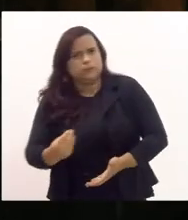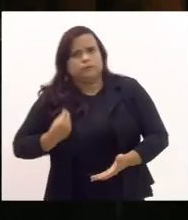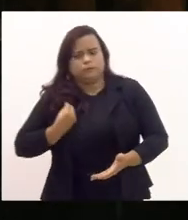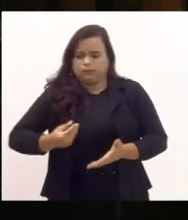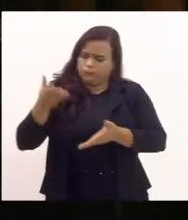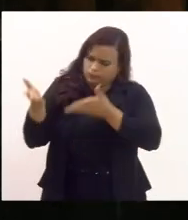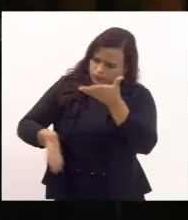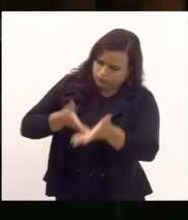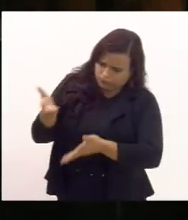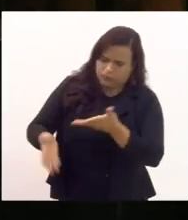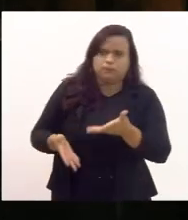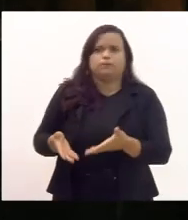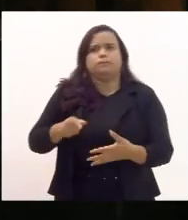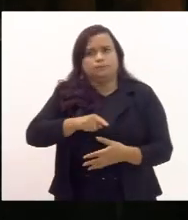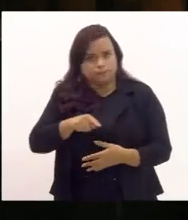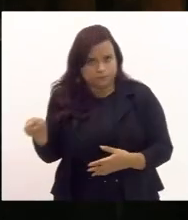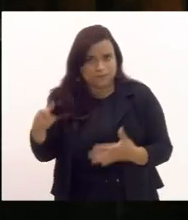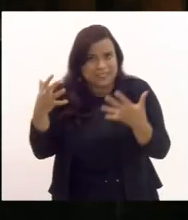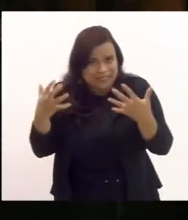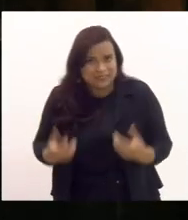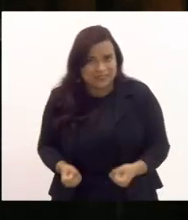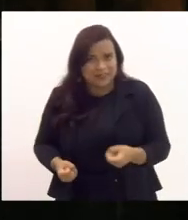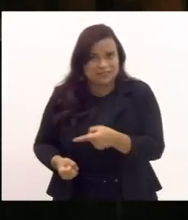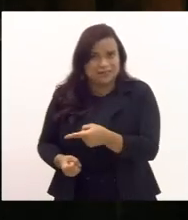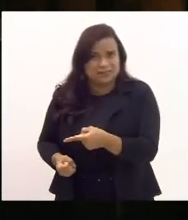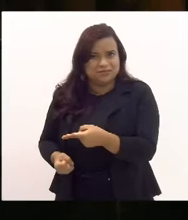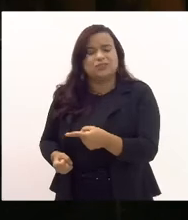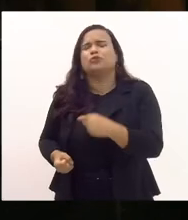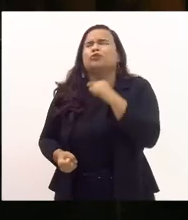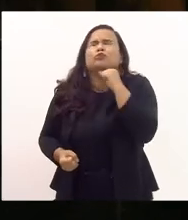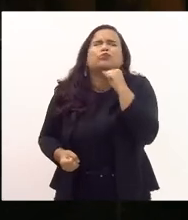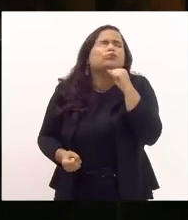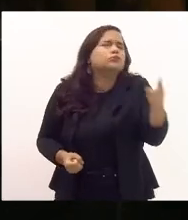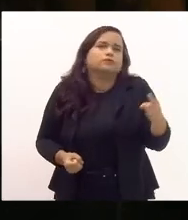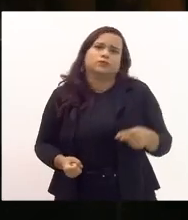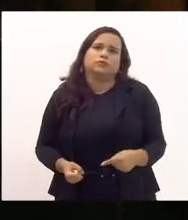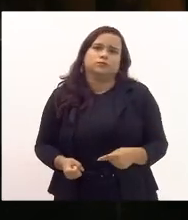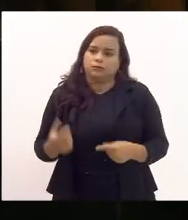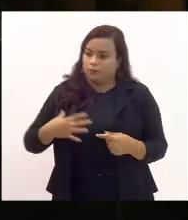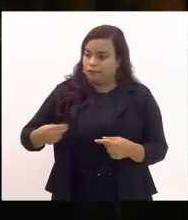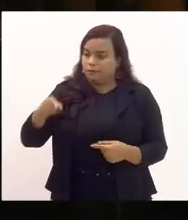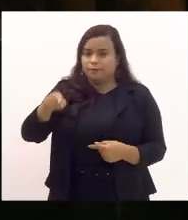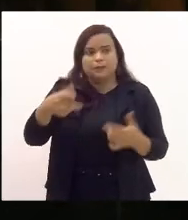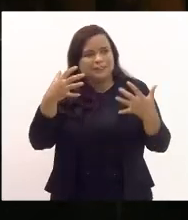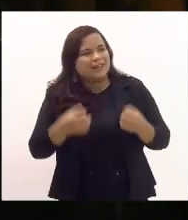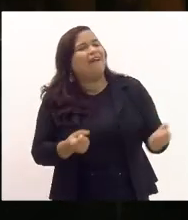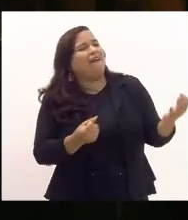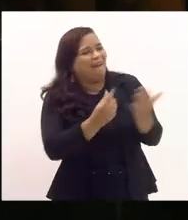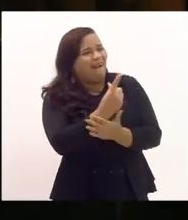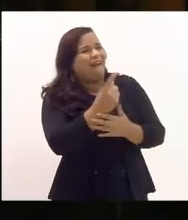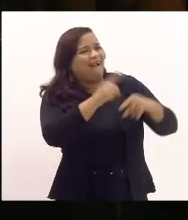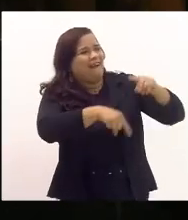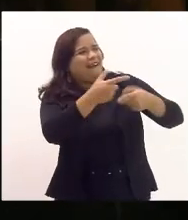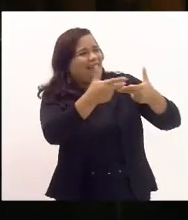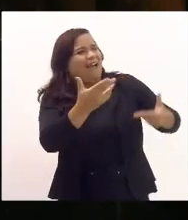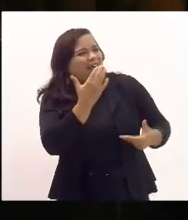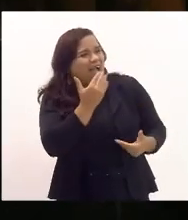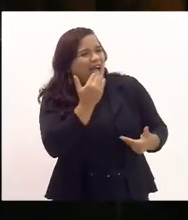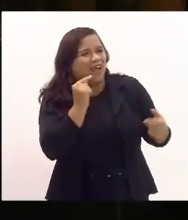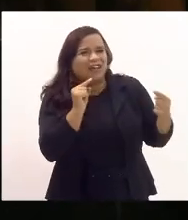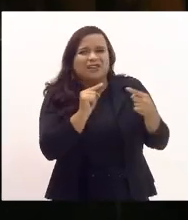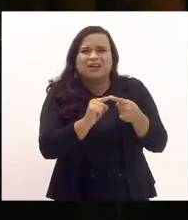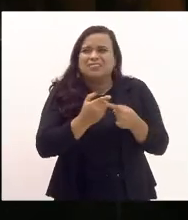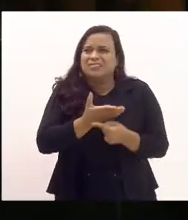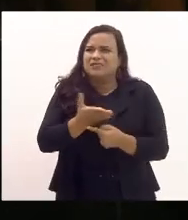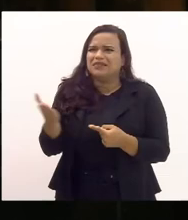filhos vai querer que o seu filho compre o receba qualquer alimentação